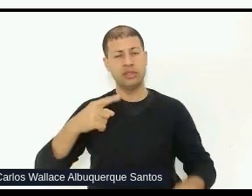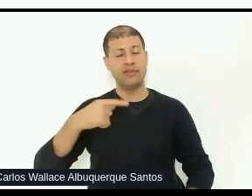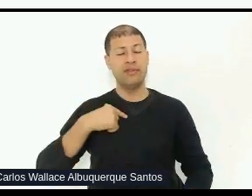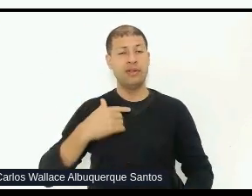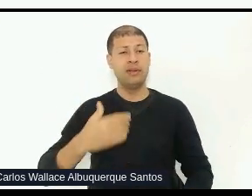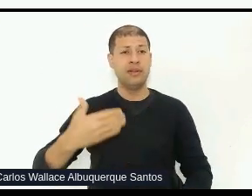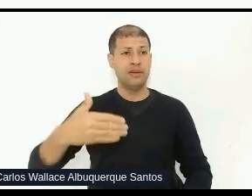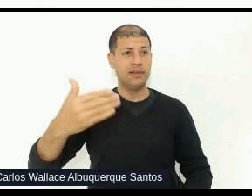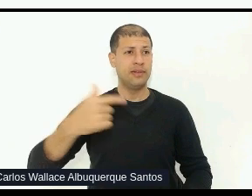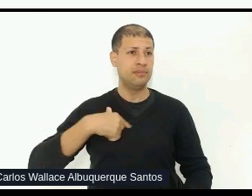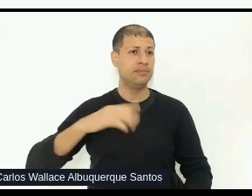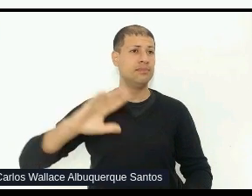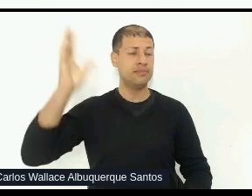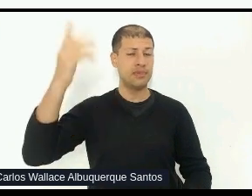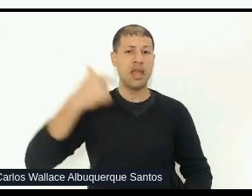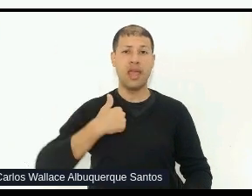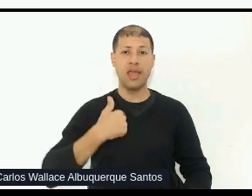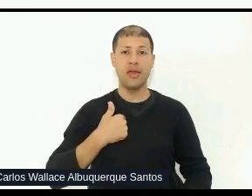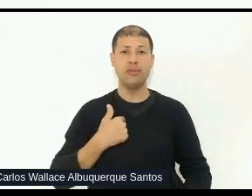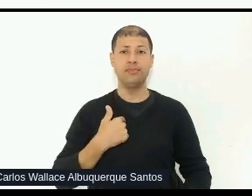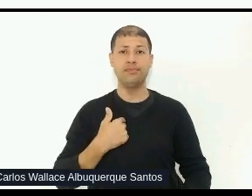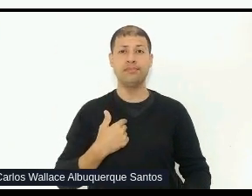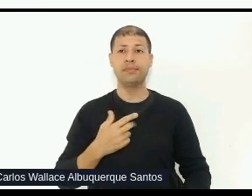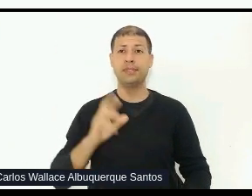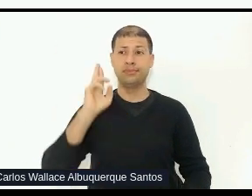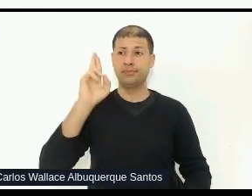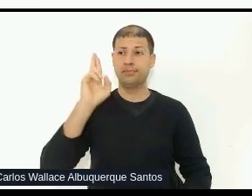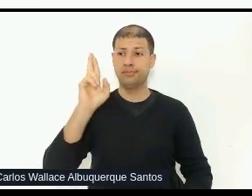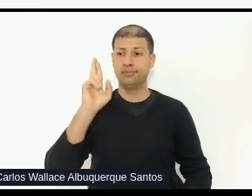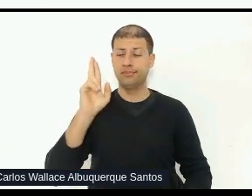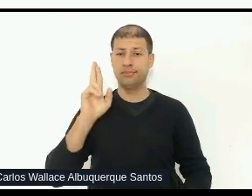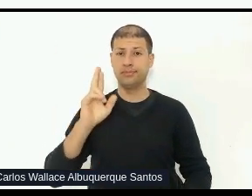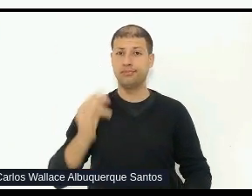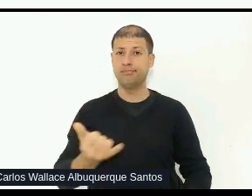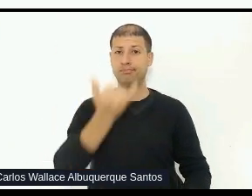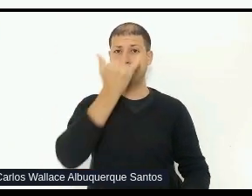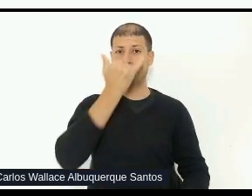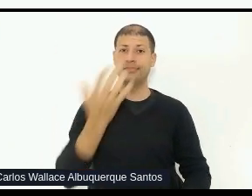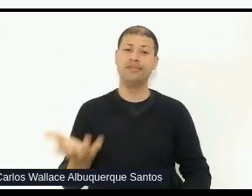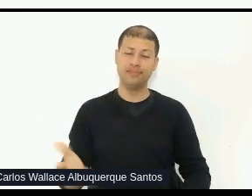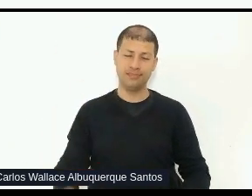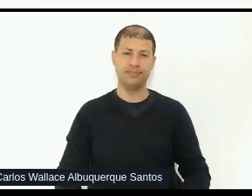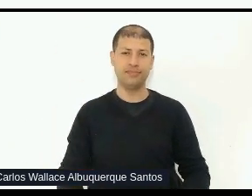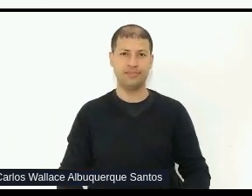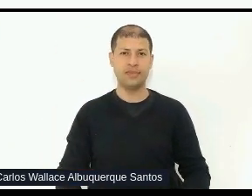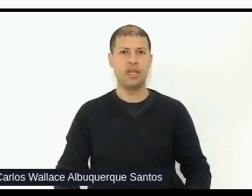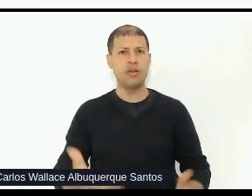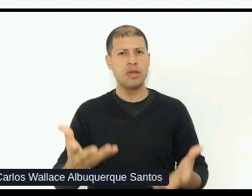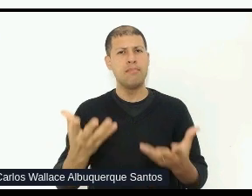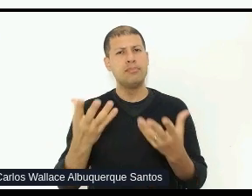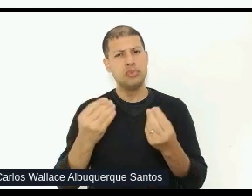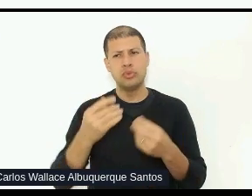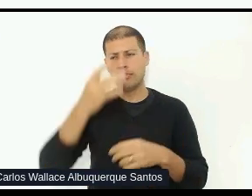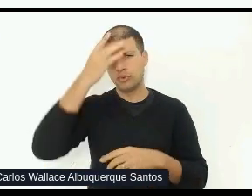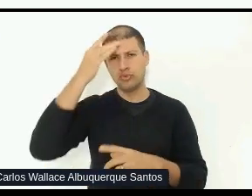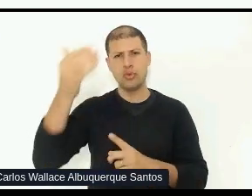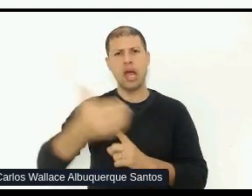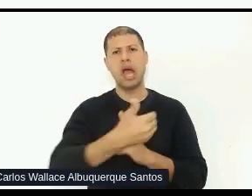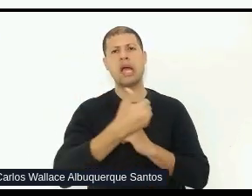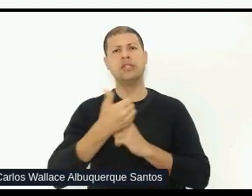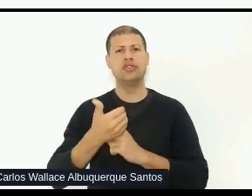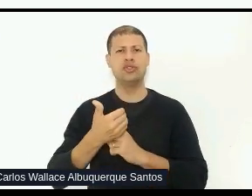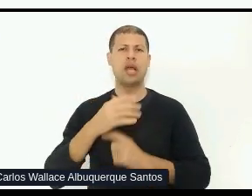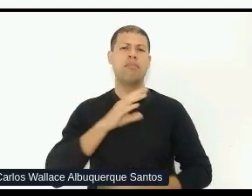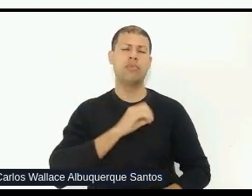de eu ser o agente do incidente. E eu queria muito que eu fosse acolhido também em amor, porque eu